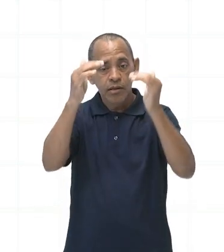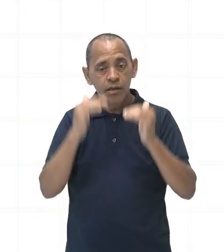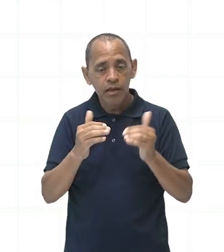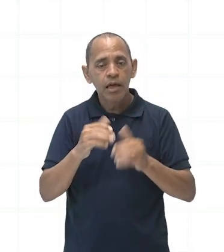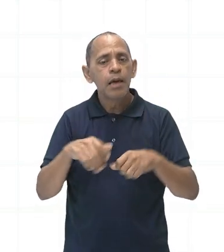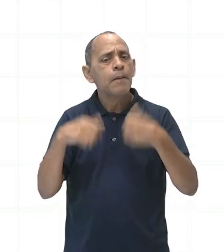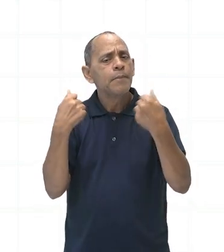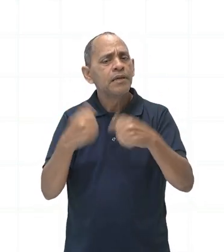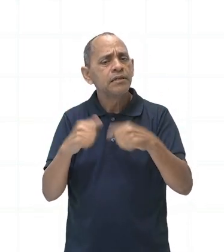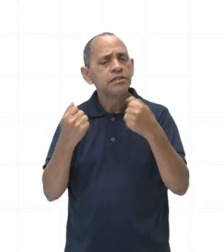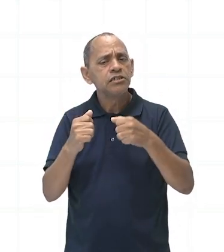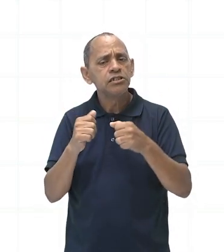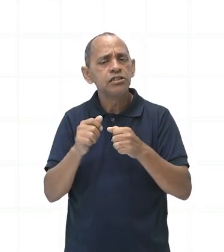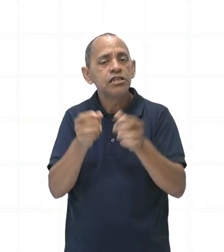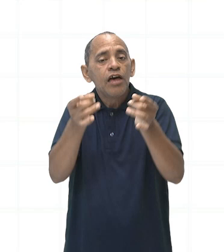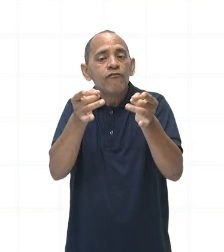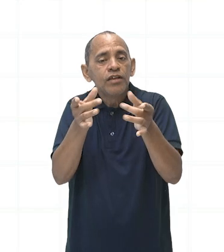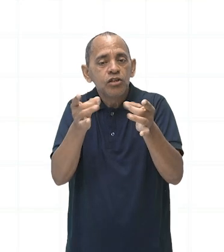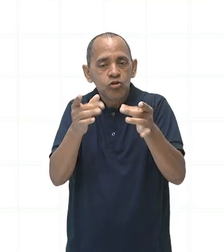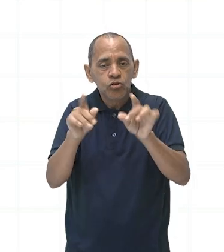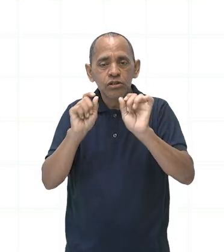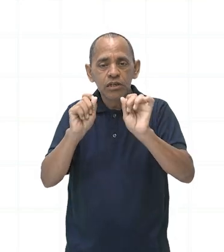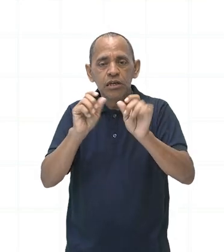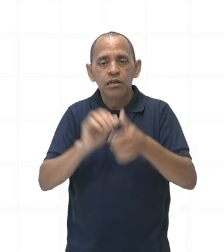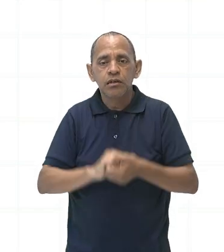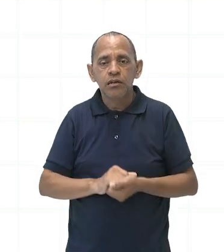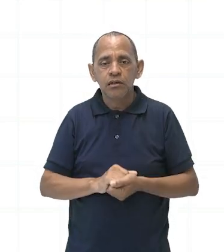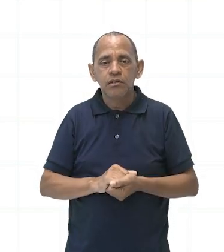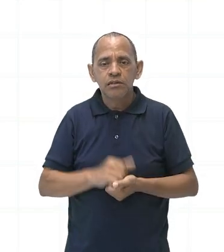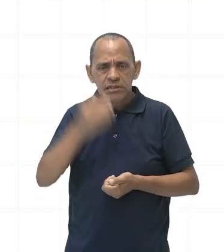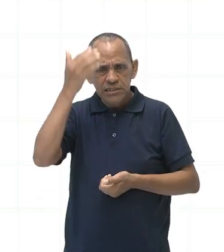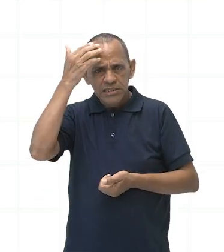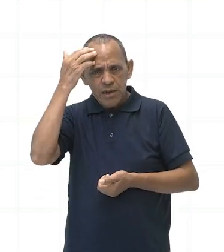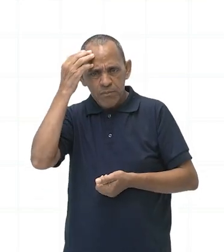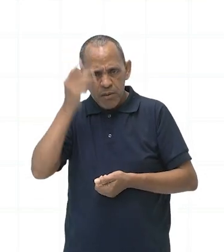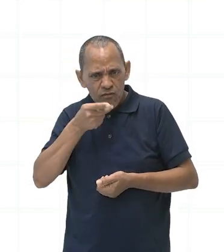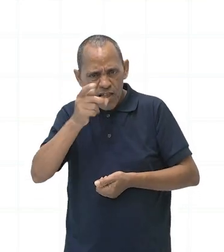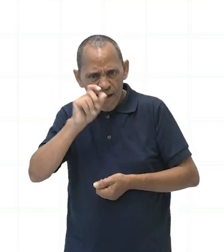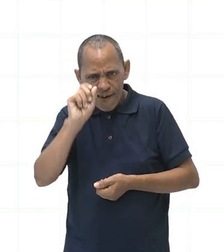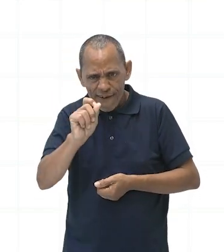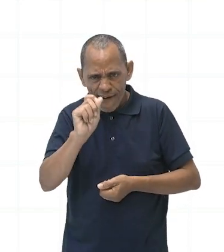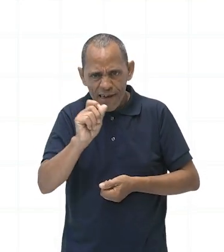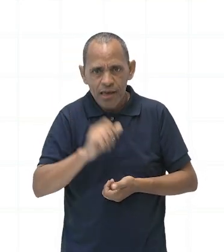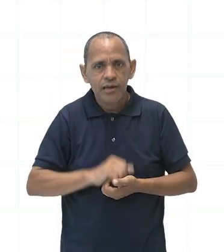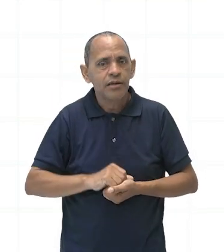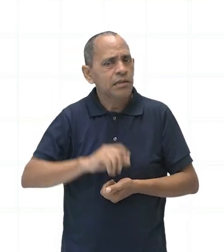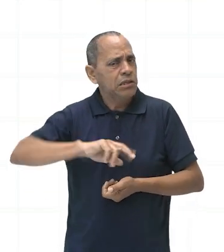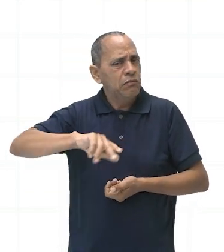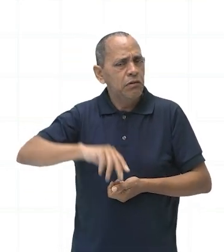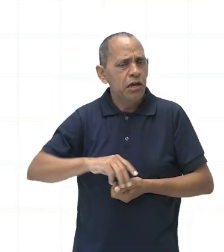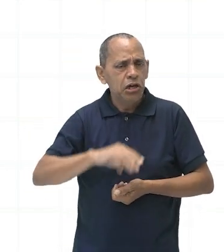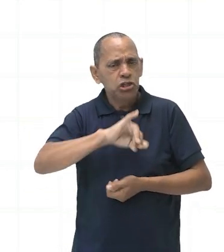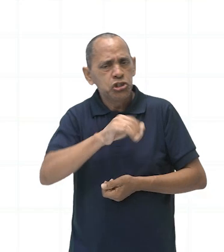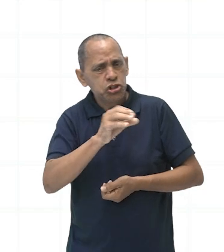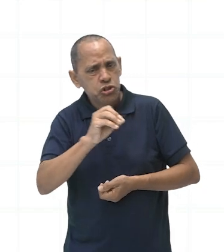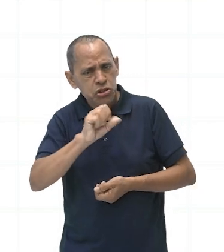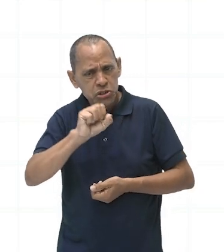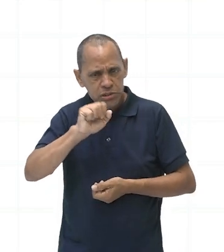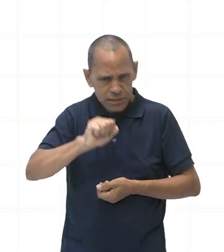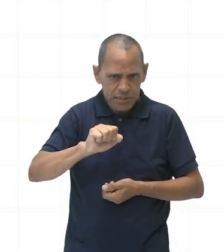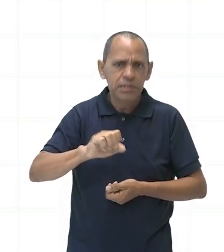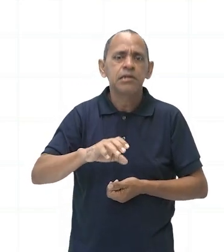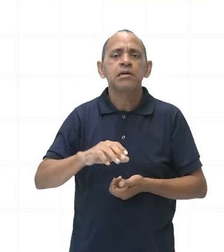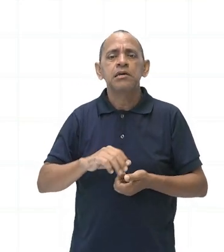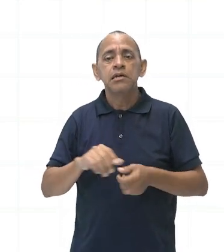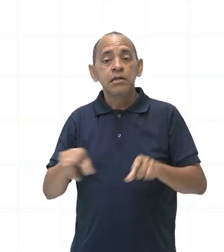vendedores. Quem é que precisa de vendedores? Não sabemos dizer especificamente se é o José, se é a Maria, ok? Então,